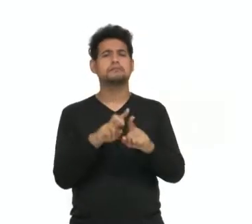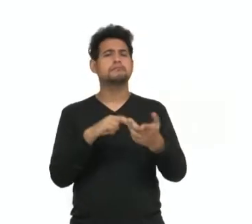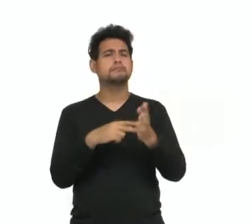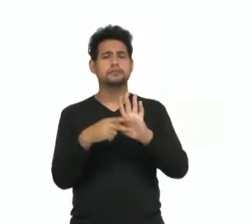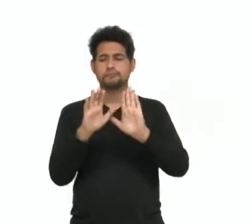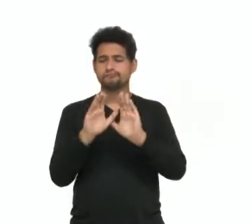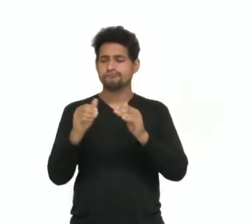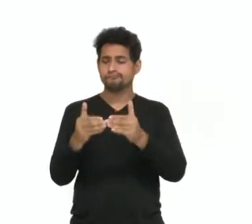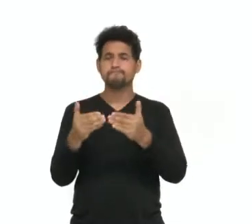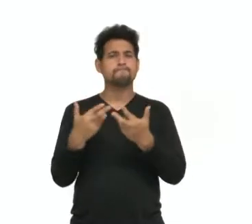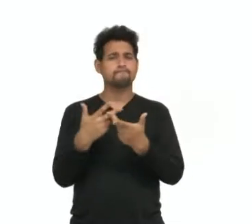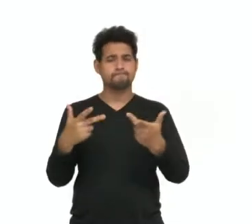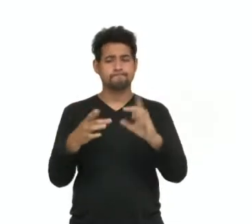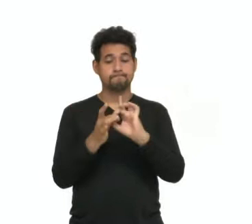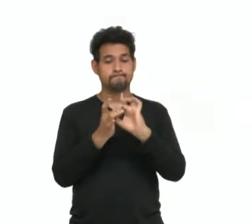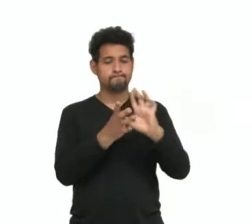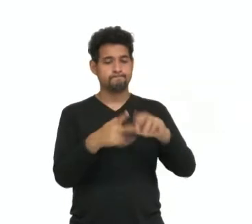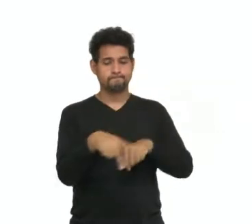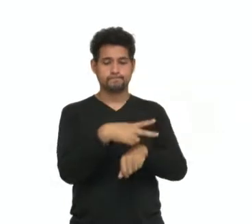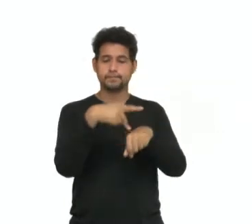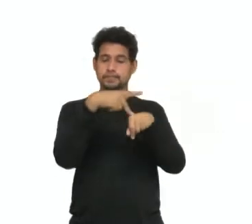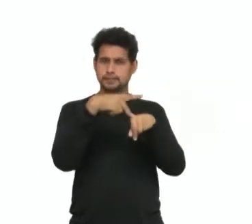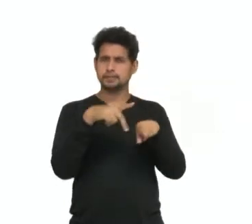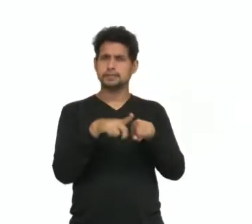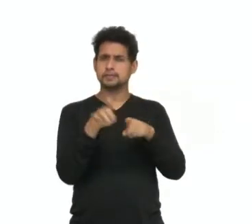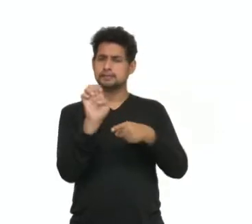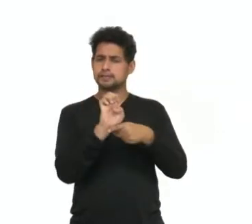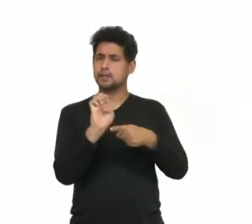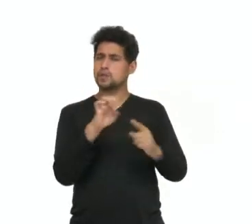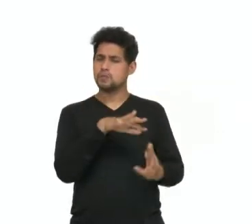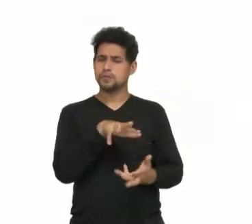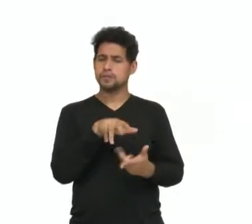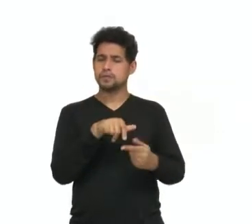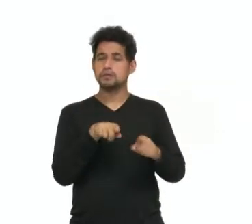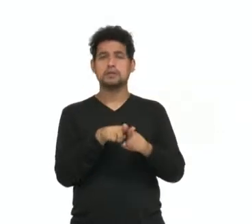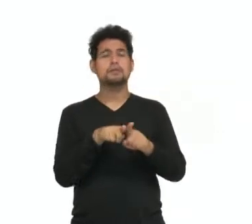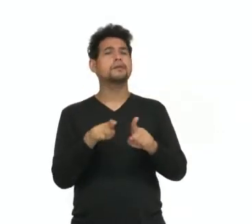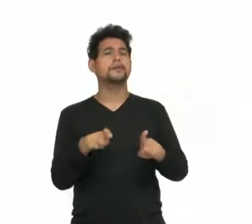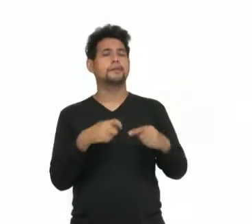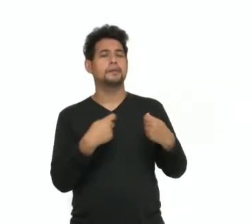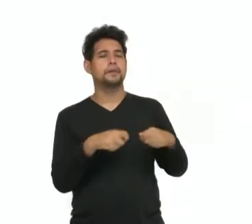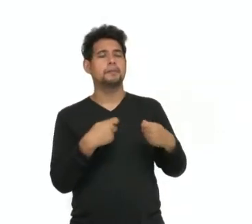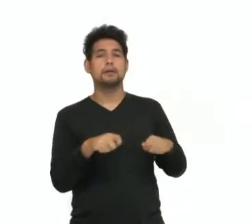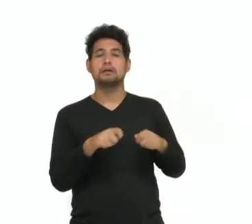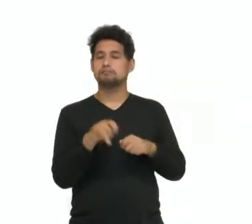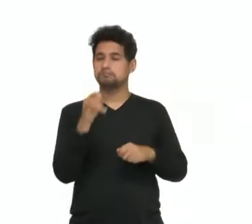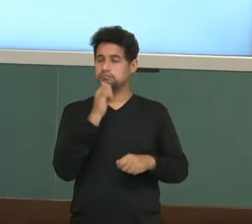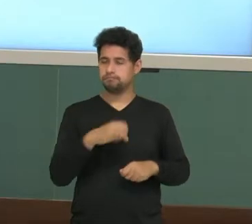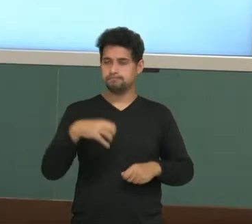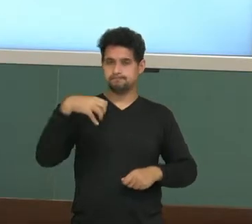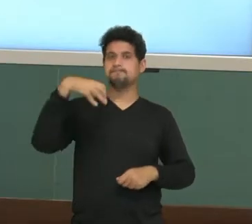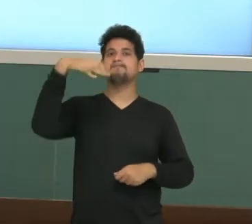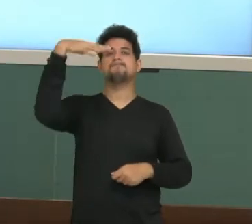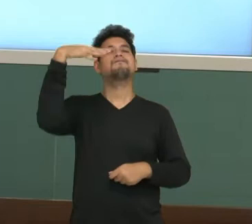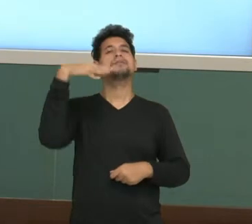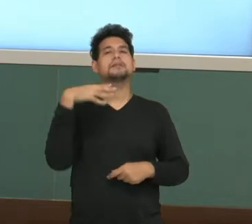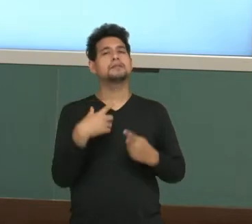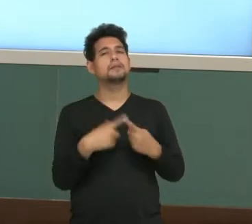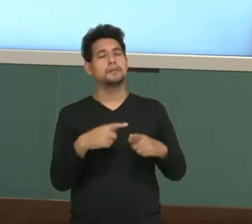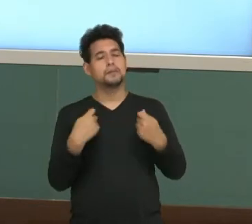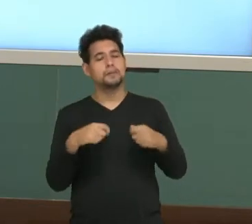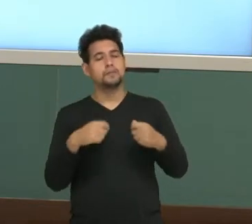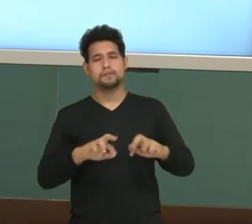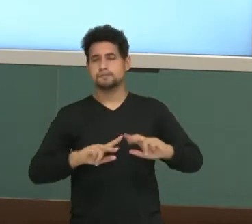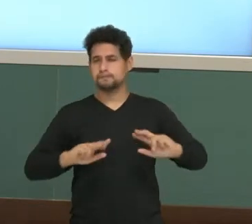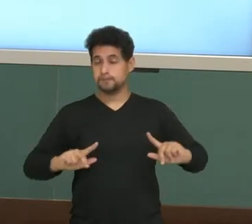das fontes disponíveis em um país, estado ou mundo para suprir a necessidade de energia, ou seja, a demanda